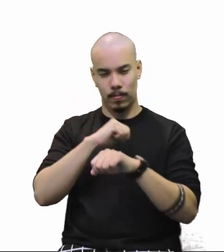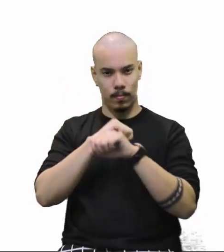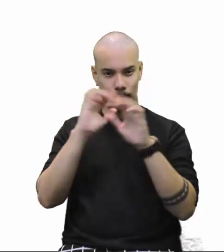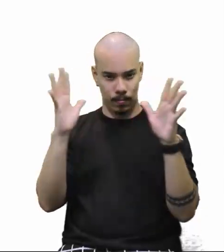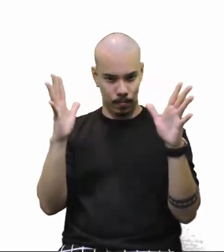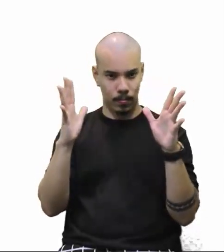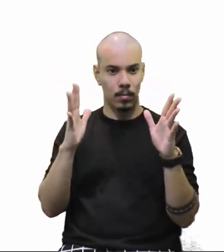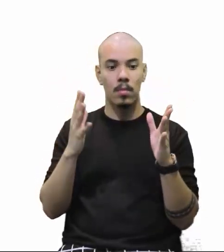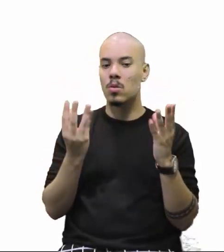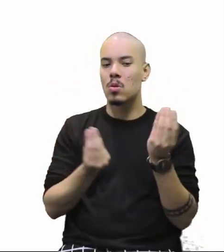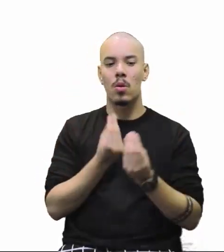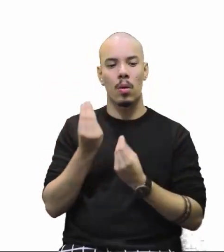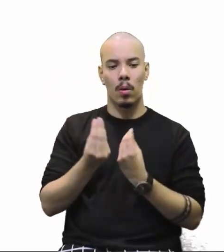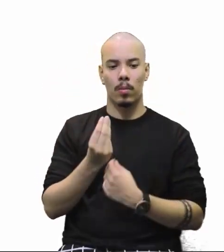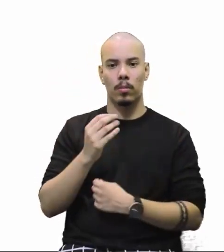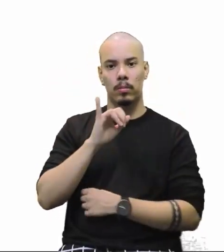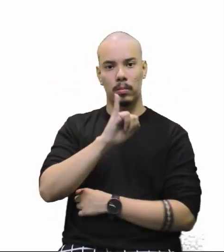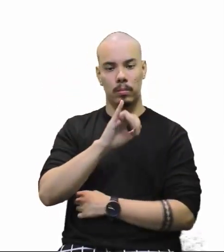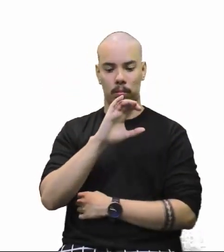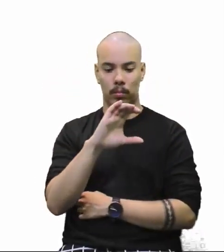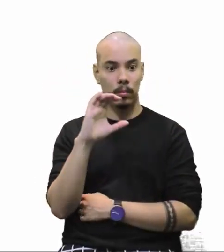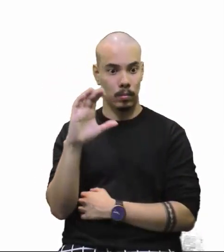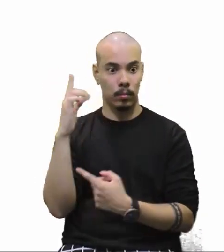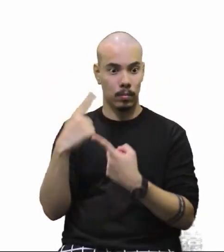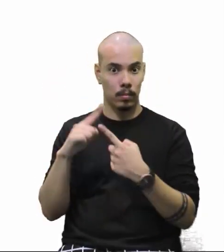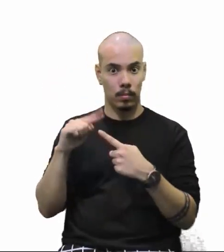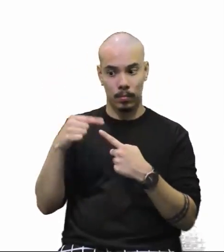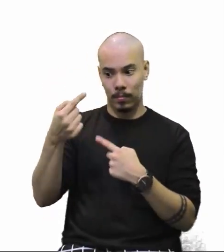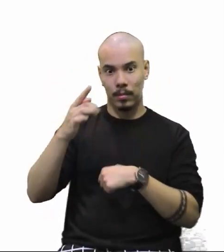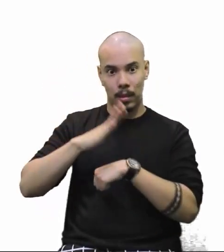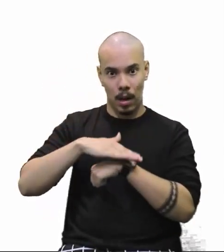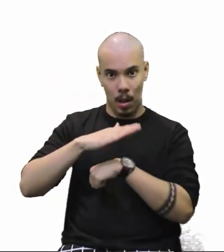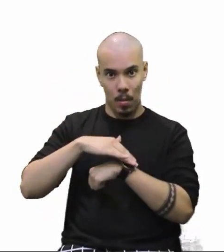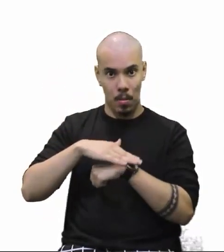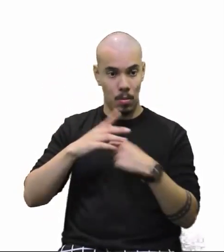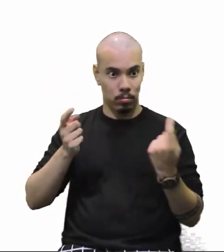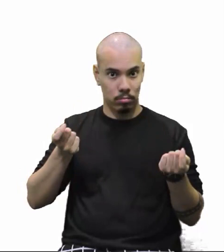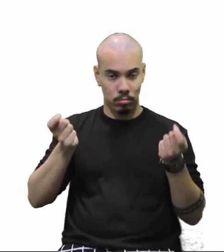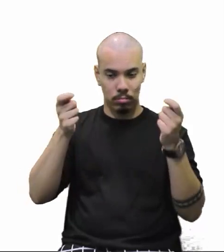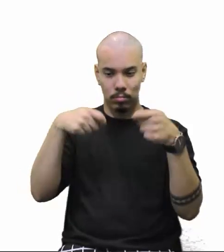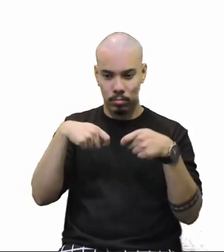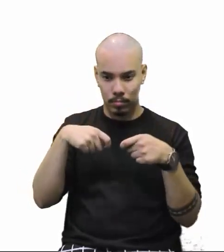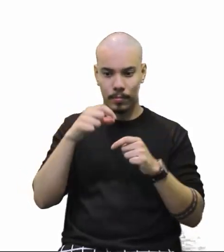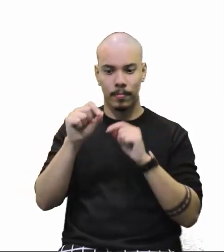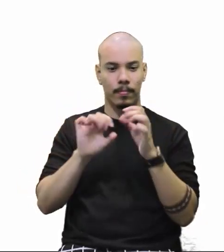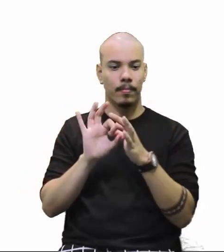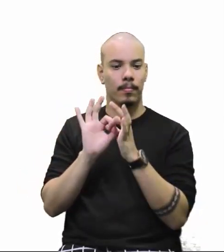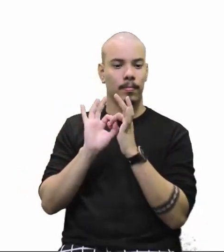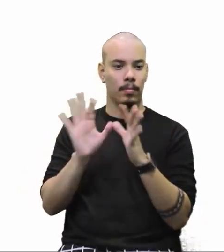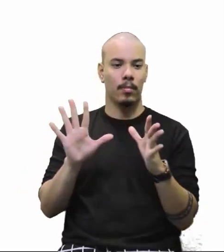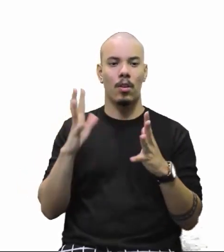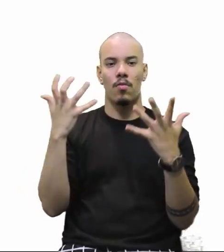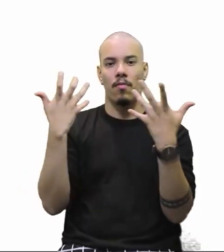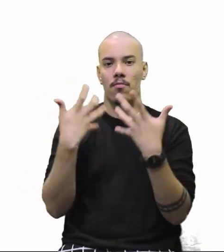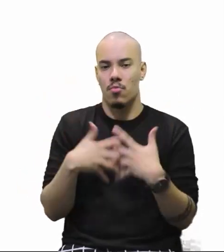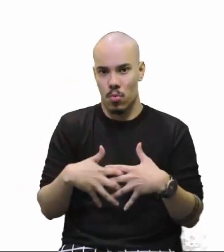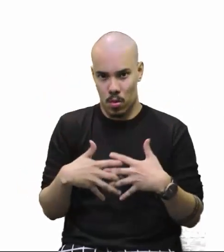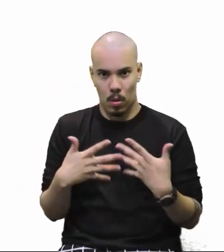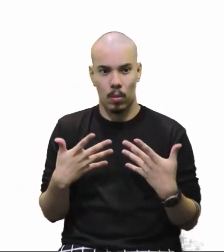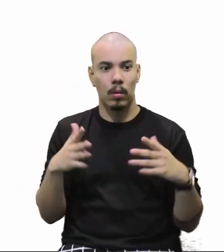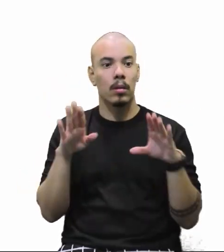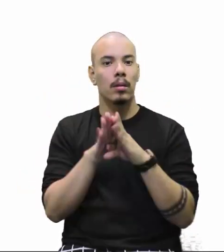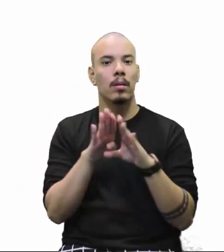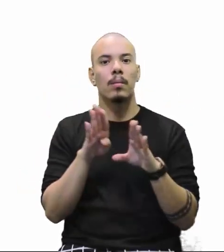Corrente de curto circuito, porque depois de um determinado tempo, ele pode deixar a máxima corrente que o gerador,